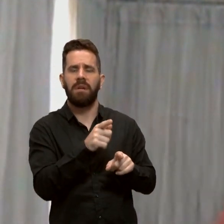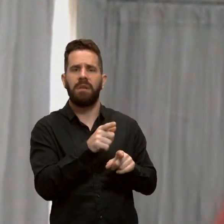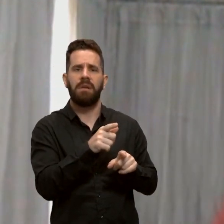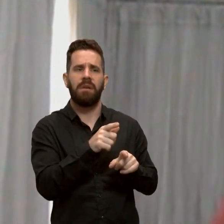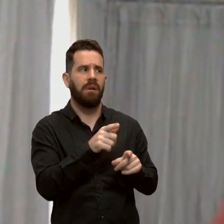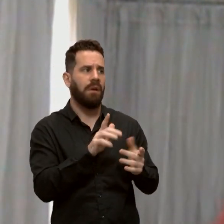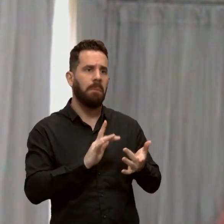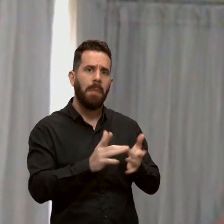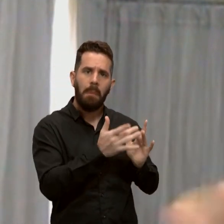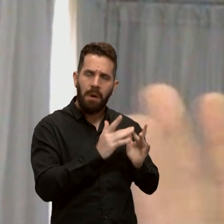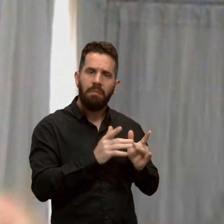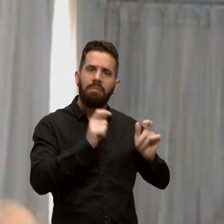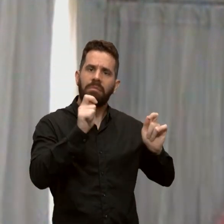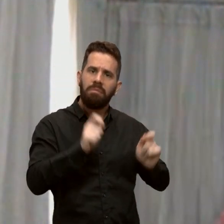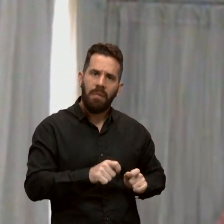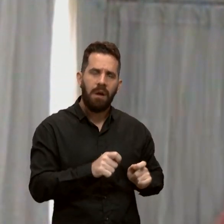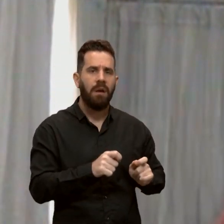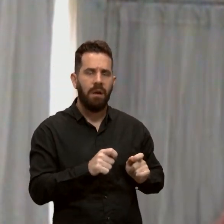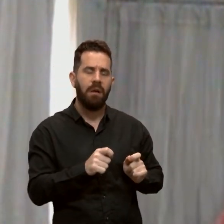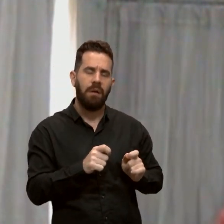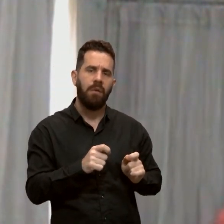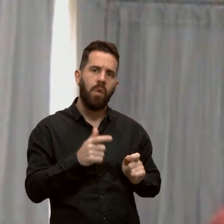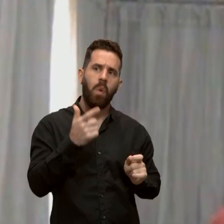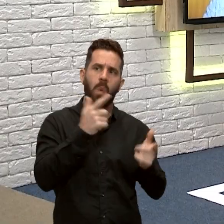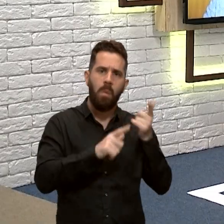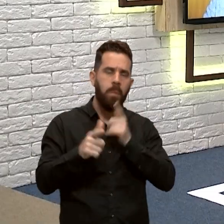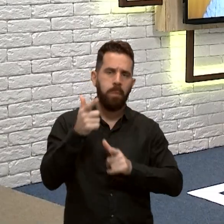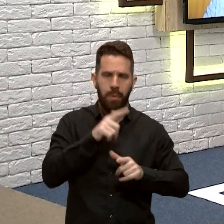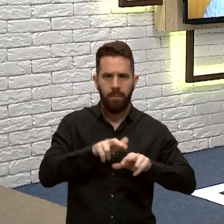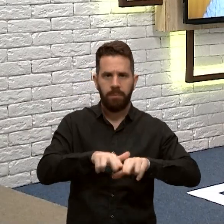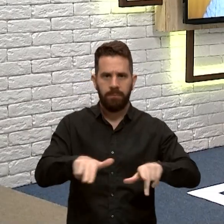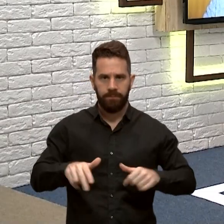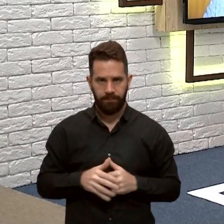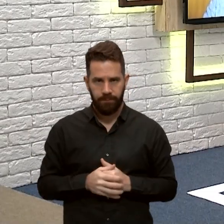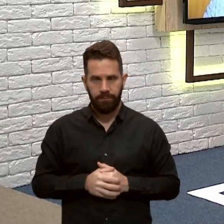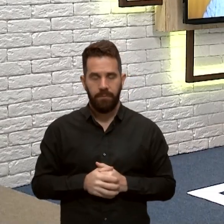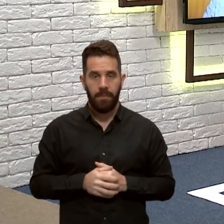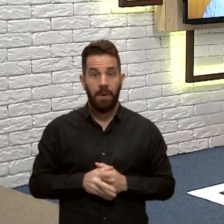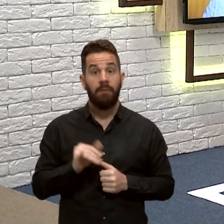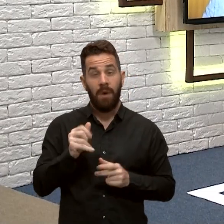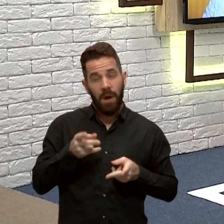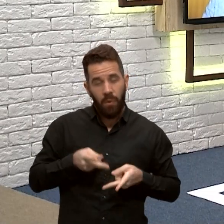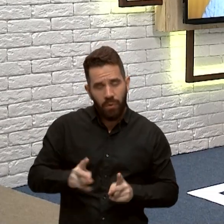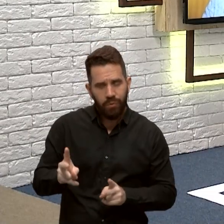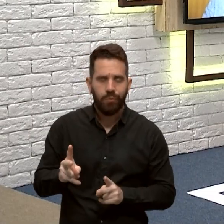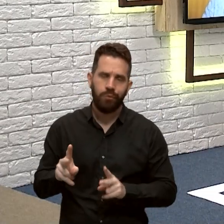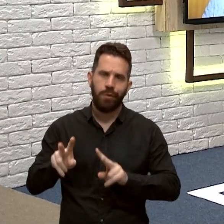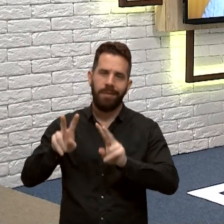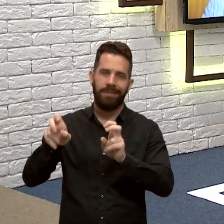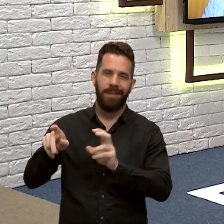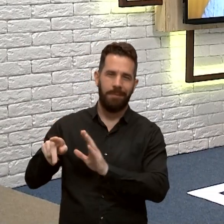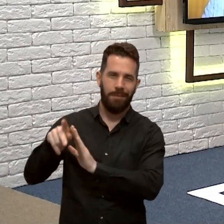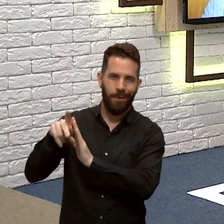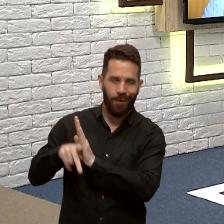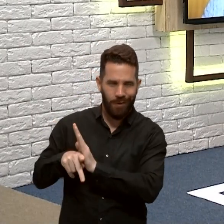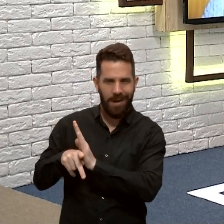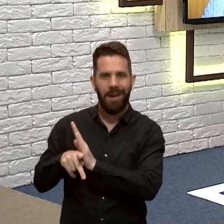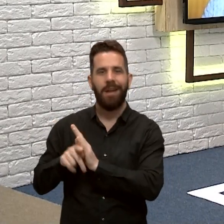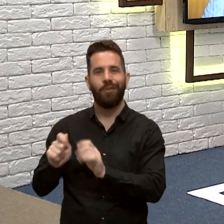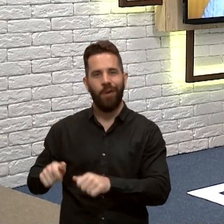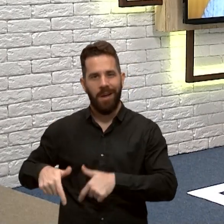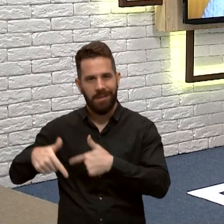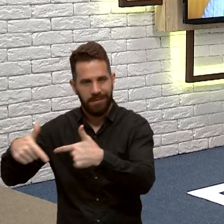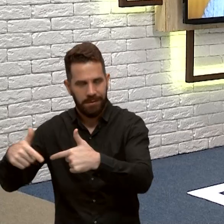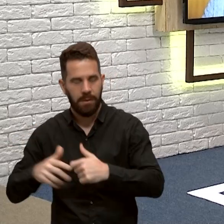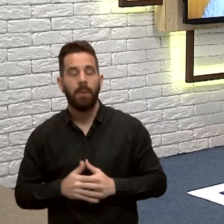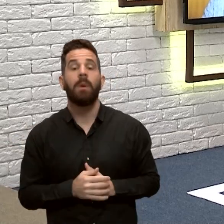sejam construídas. É mais ou menos nessa linha. A gente vai continuar falando mais também do projeto, das ações. Agora a gente vai desenvolver um